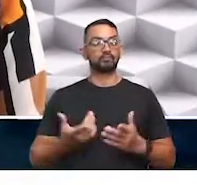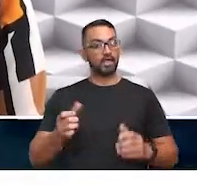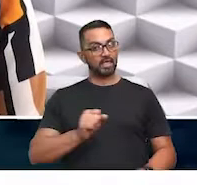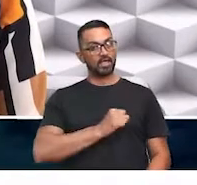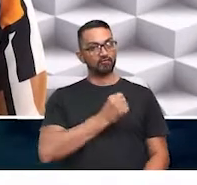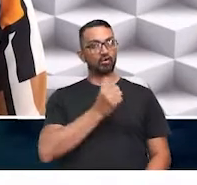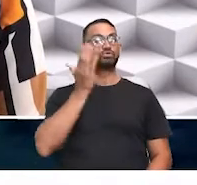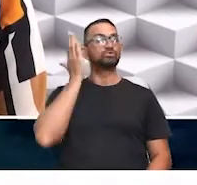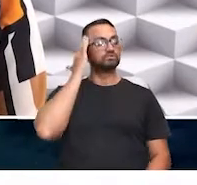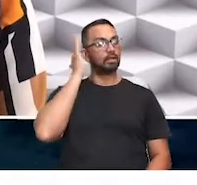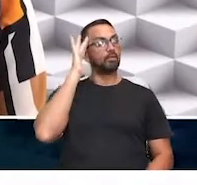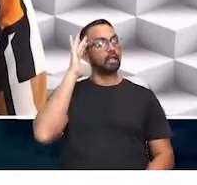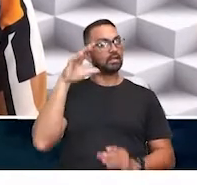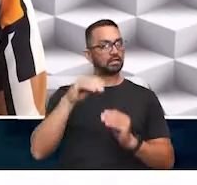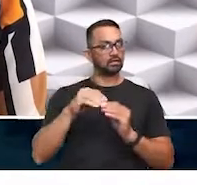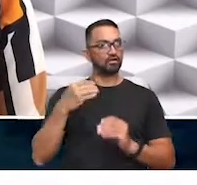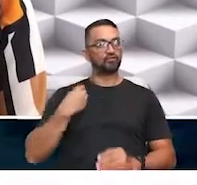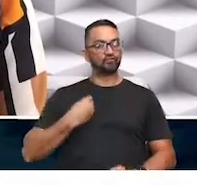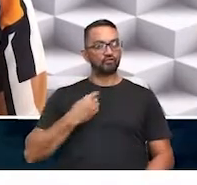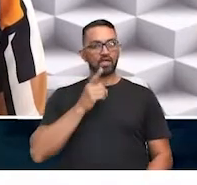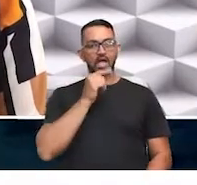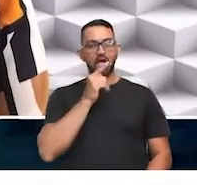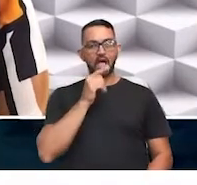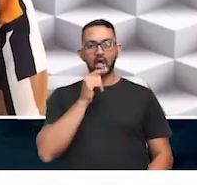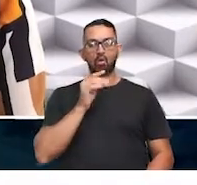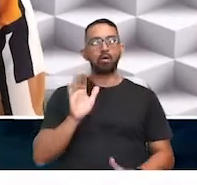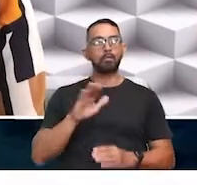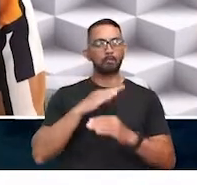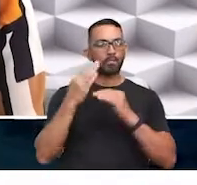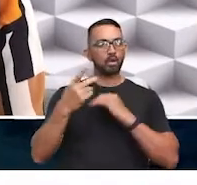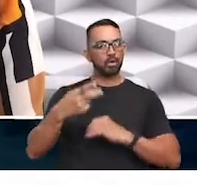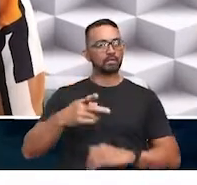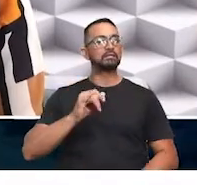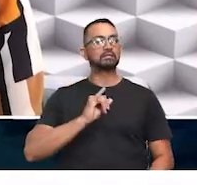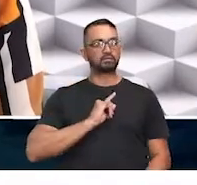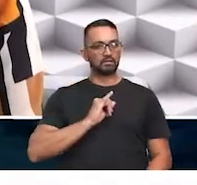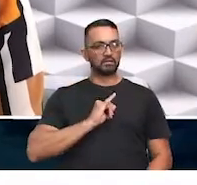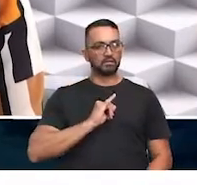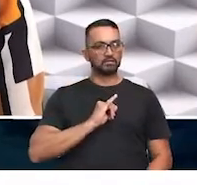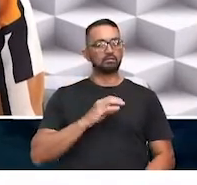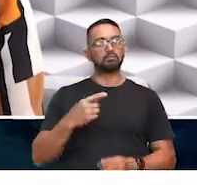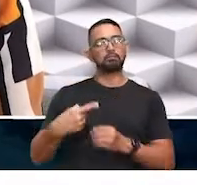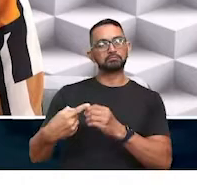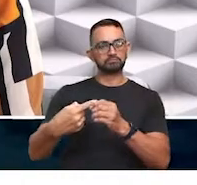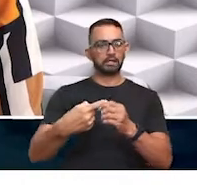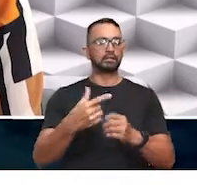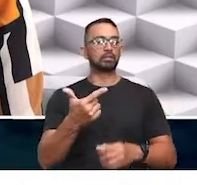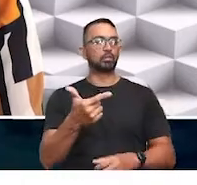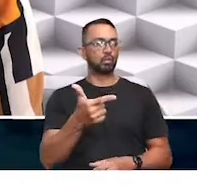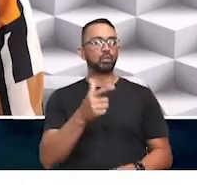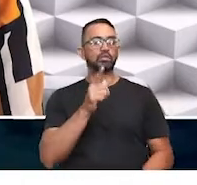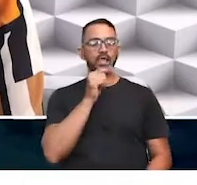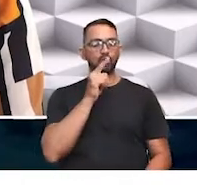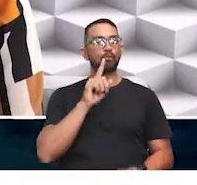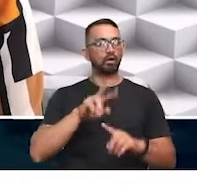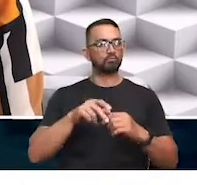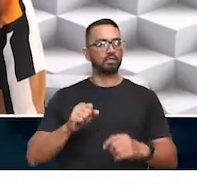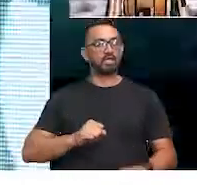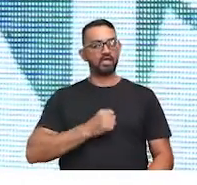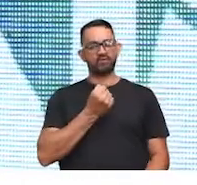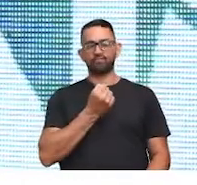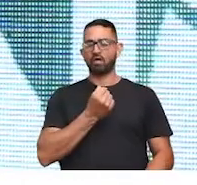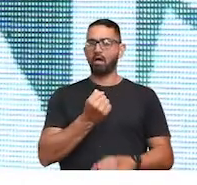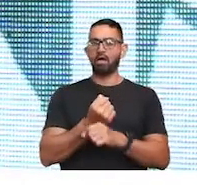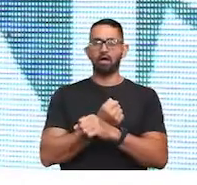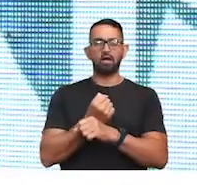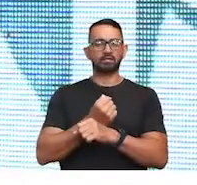bom revolta A gente até compreende viver sem água tem muita gente nos bairros de Imperatriz em cidades próximas que vivem essa revolta